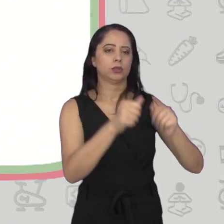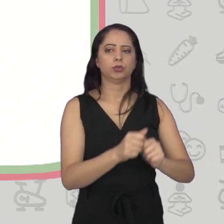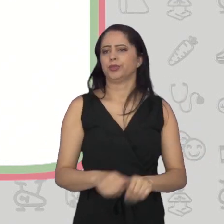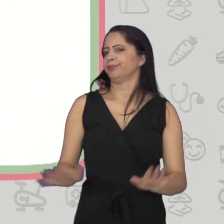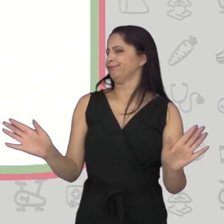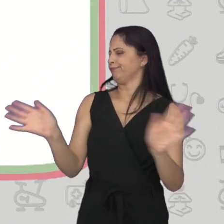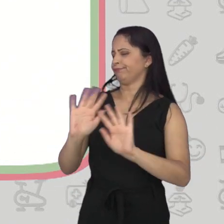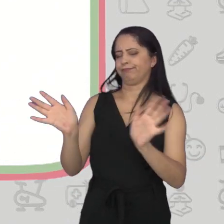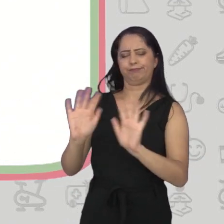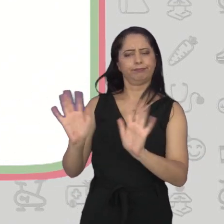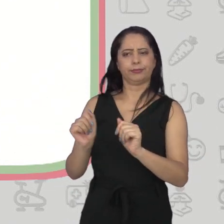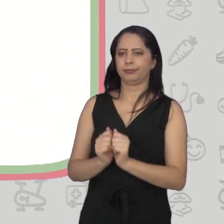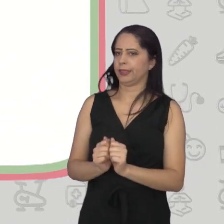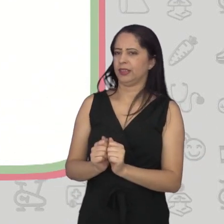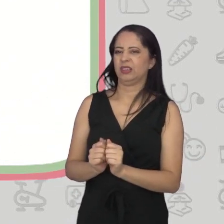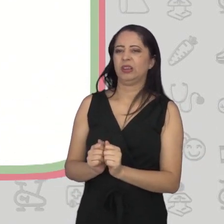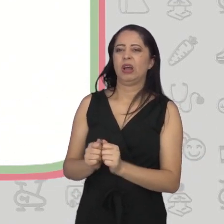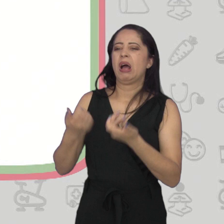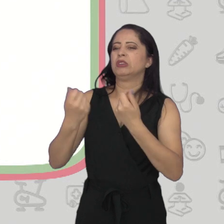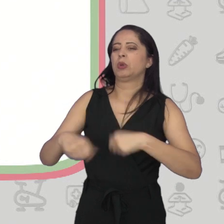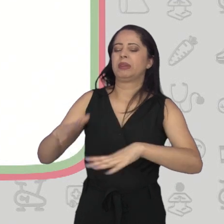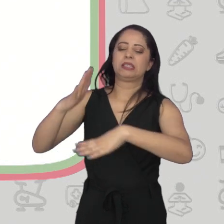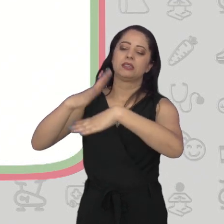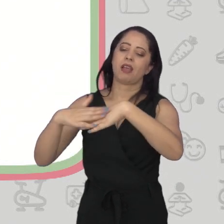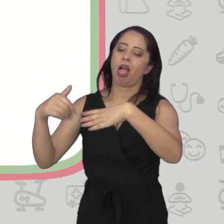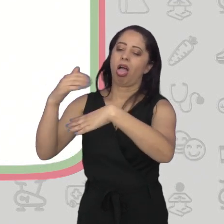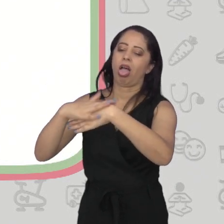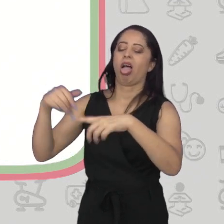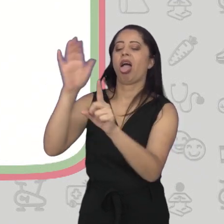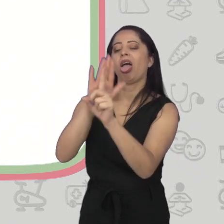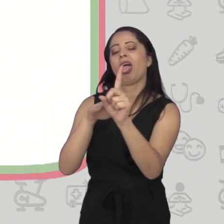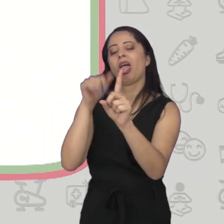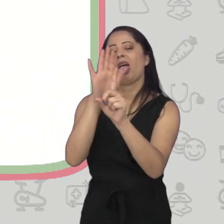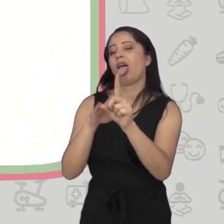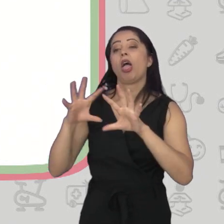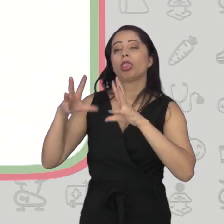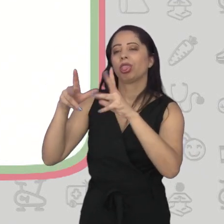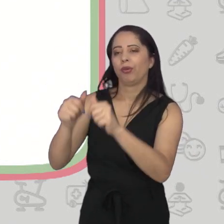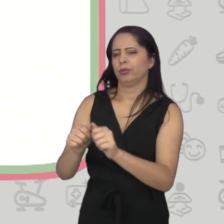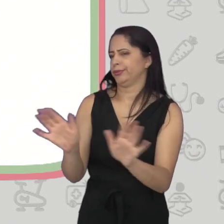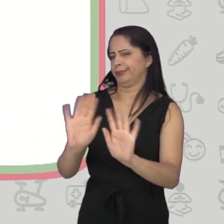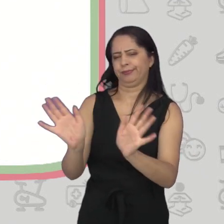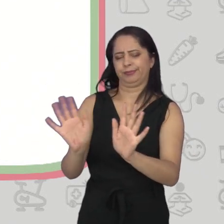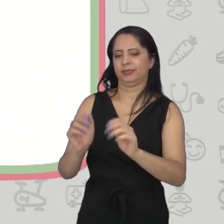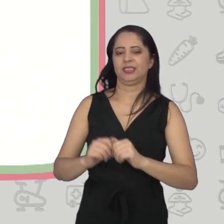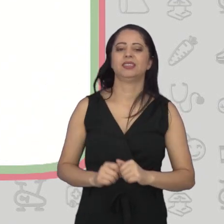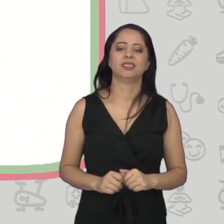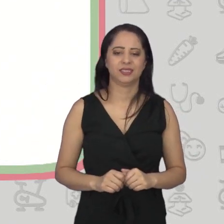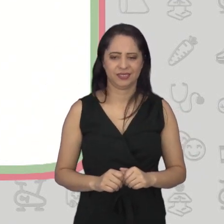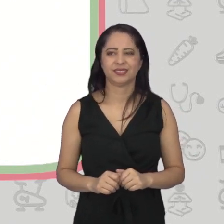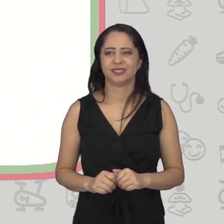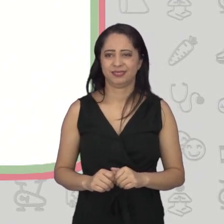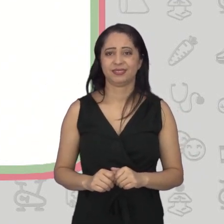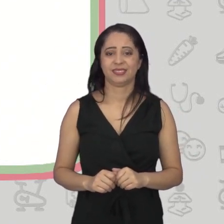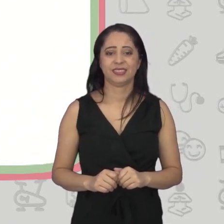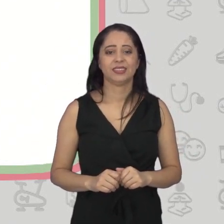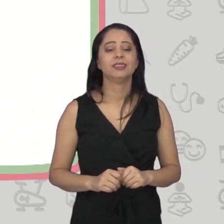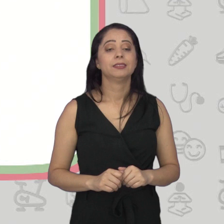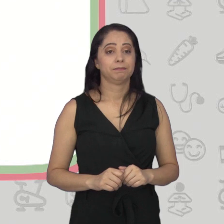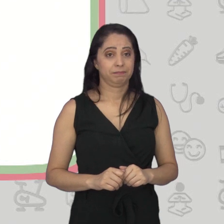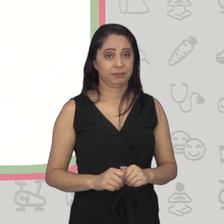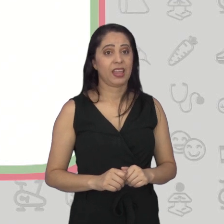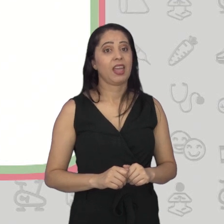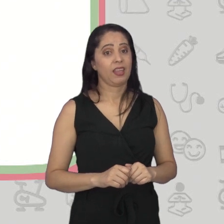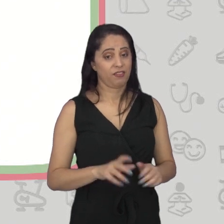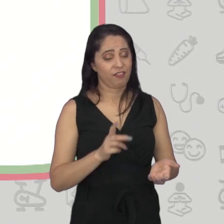ter a coragem de não agradar. O E arriscar julgamento também, né? Que isso? Arriscar, Fica com medo de não. arriscar e às vezes não tenta, e aí a tal da